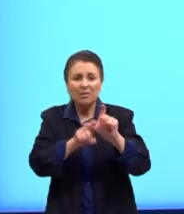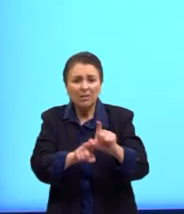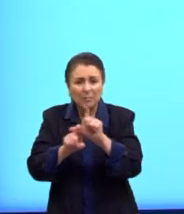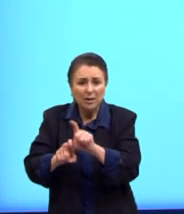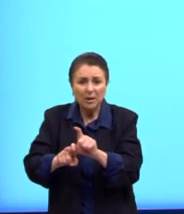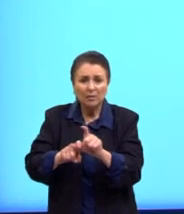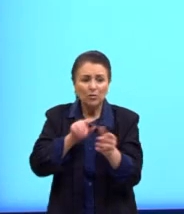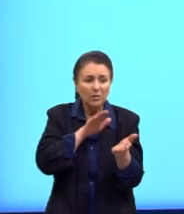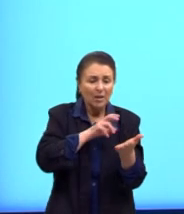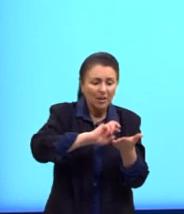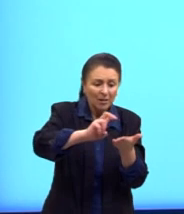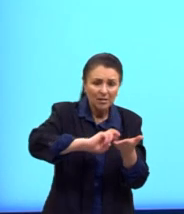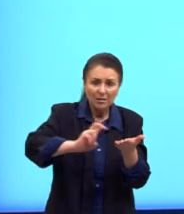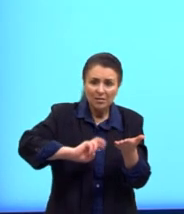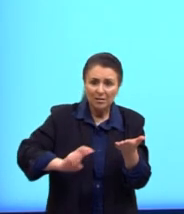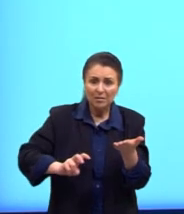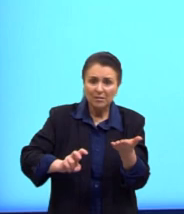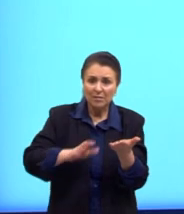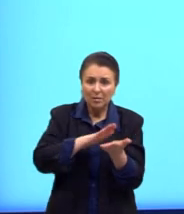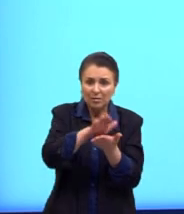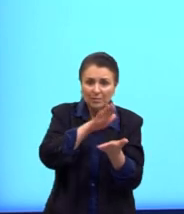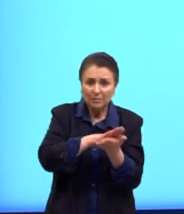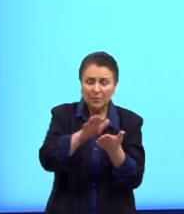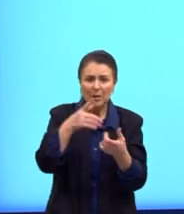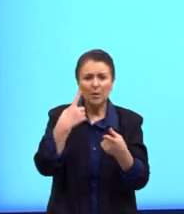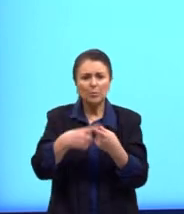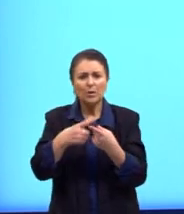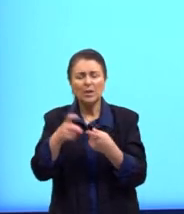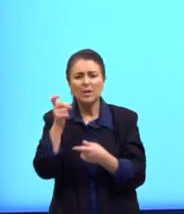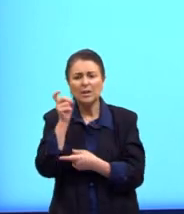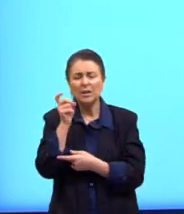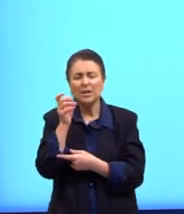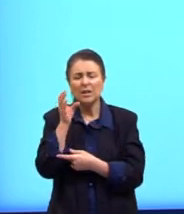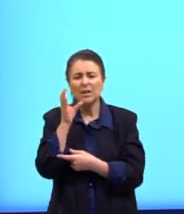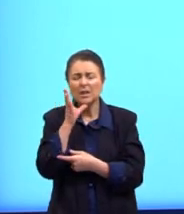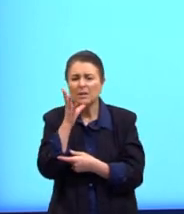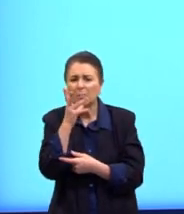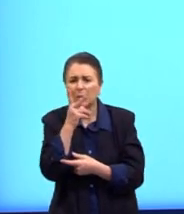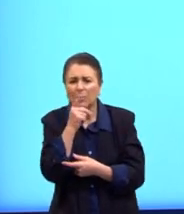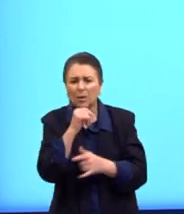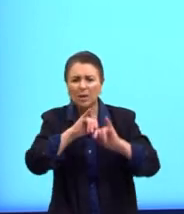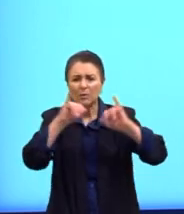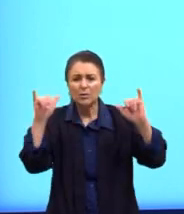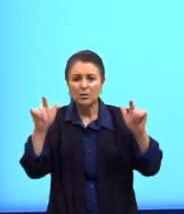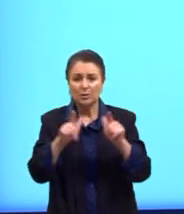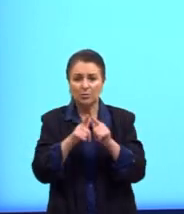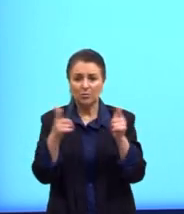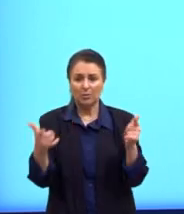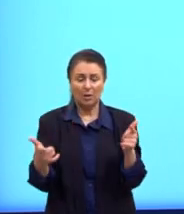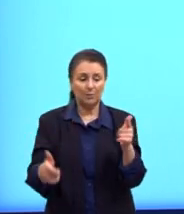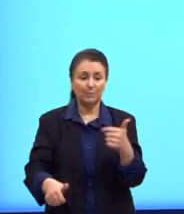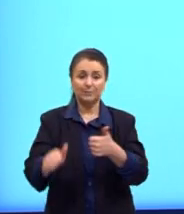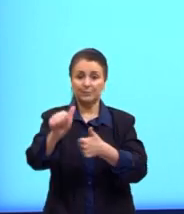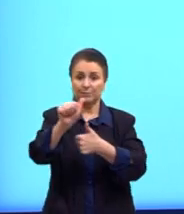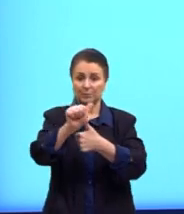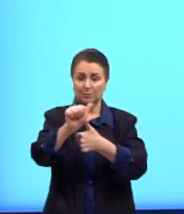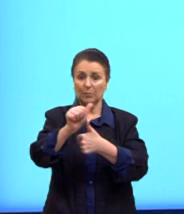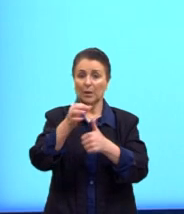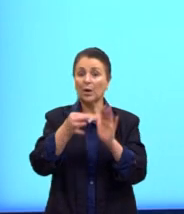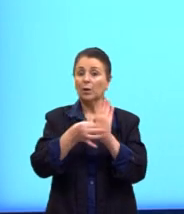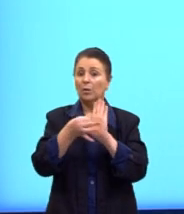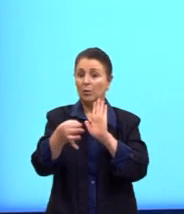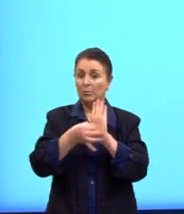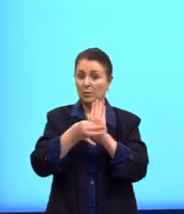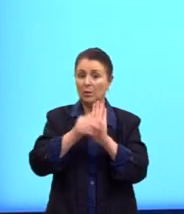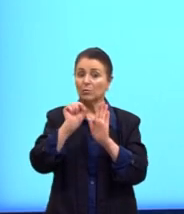a nossa crítica o que que vai fundamentar essa demora das notícias nos jornais letra a opinião dos leitores